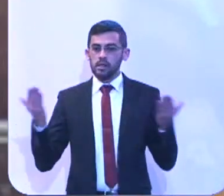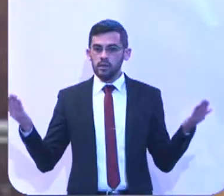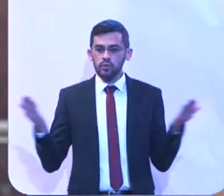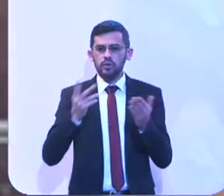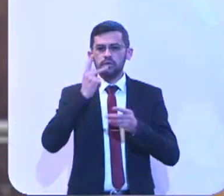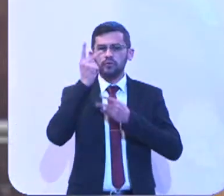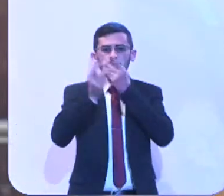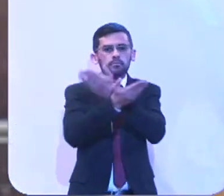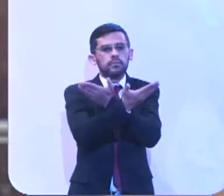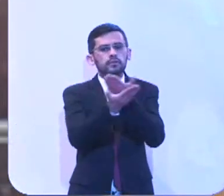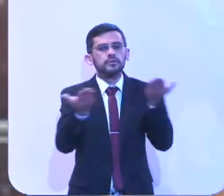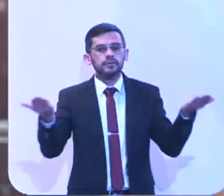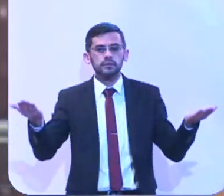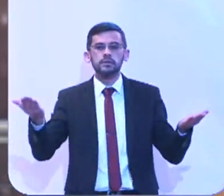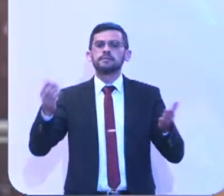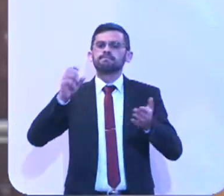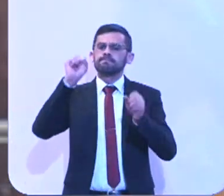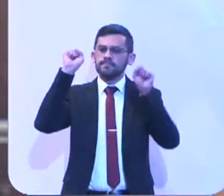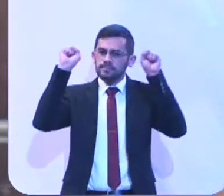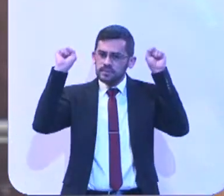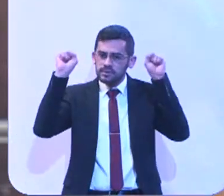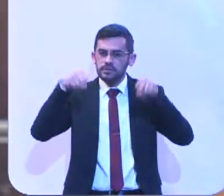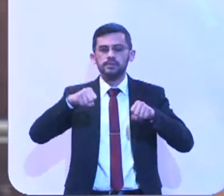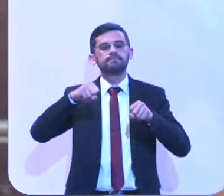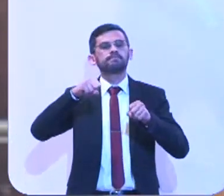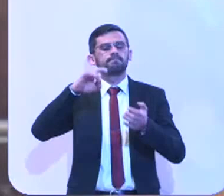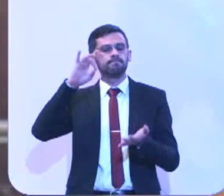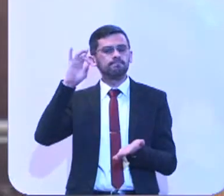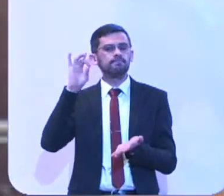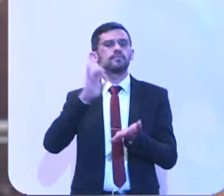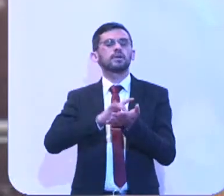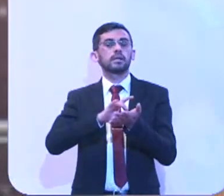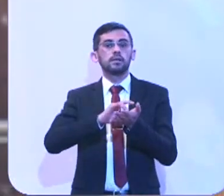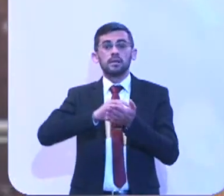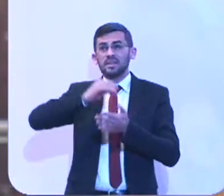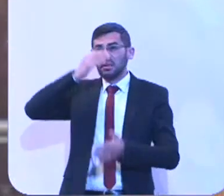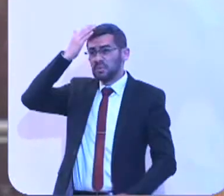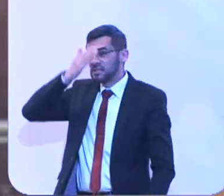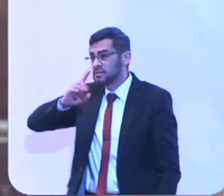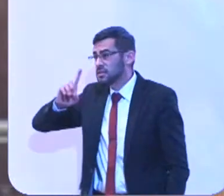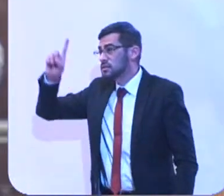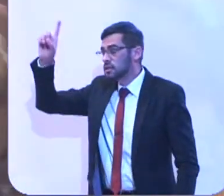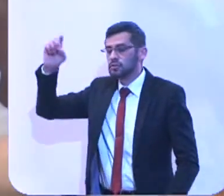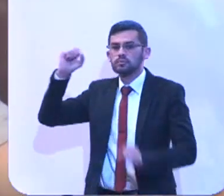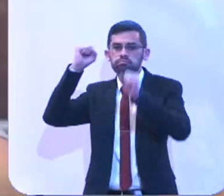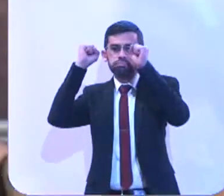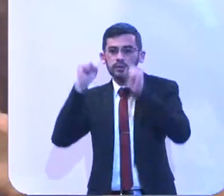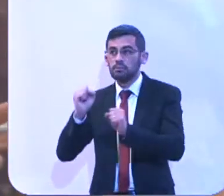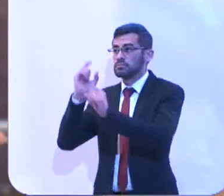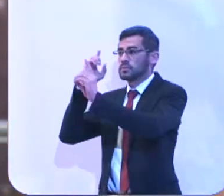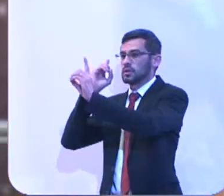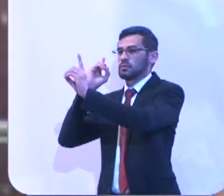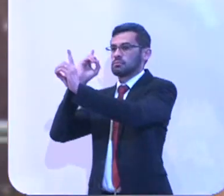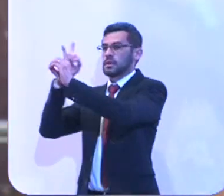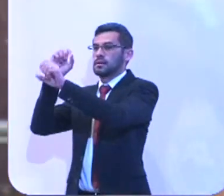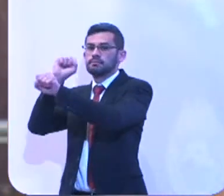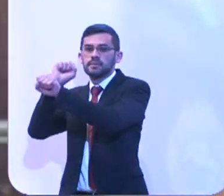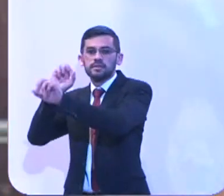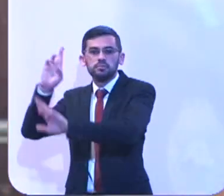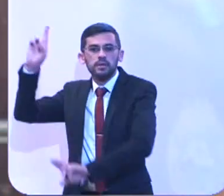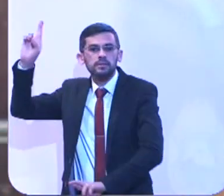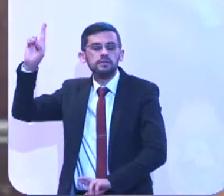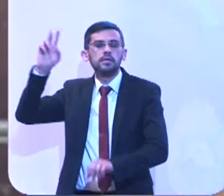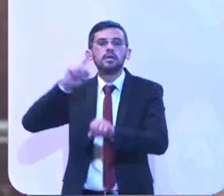vim dizer para você que é possível sim, na presença de Deus, encontrar esperança quando